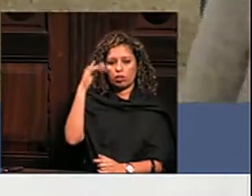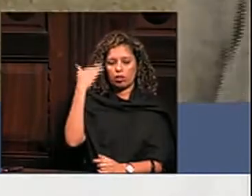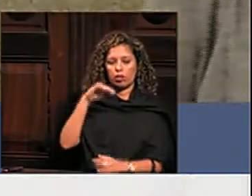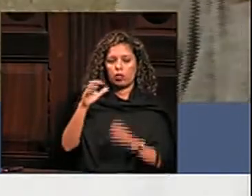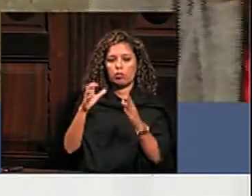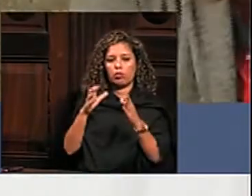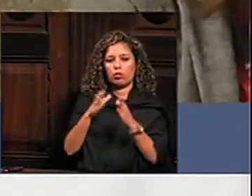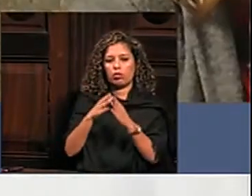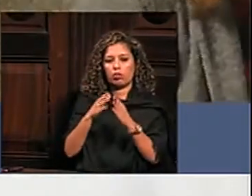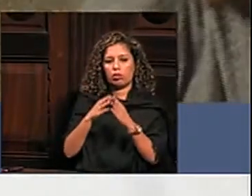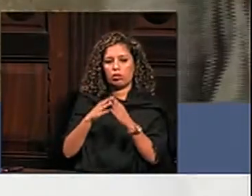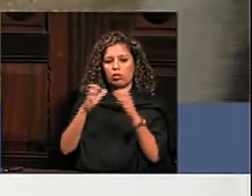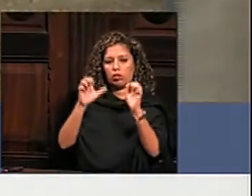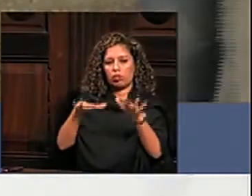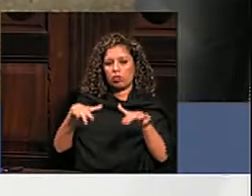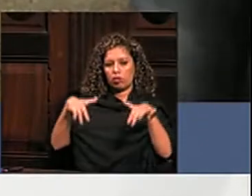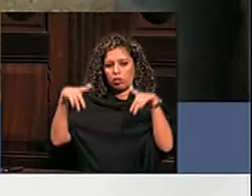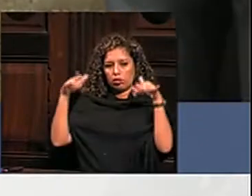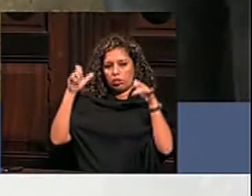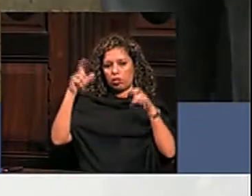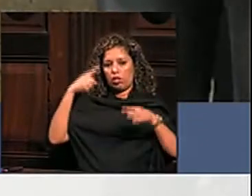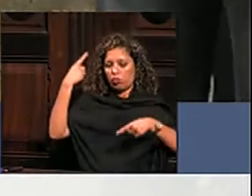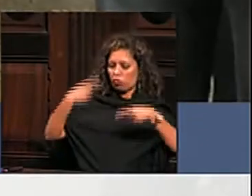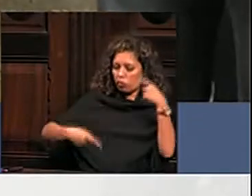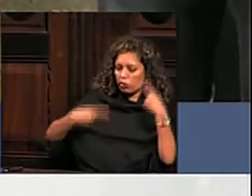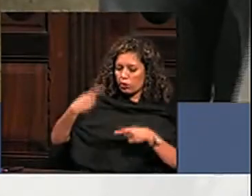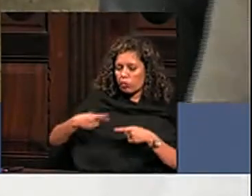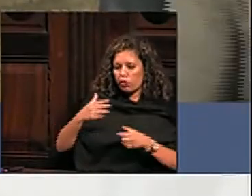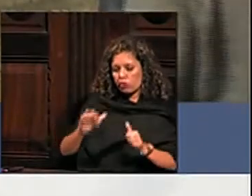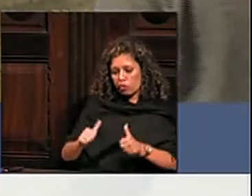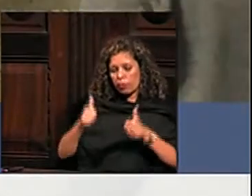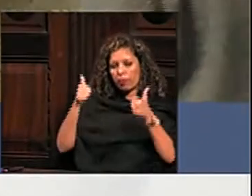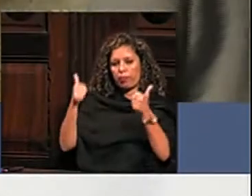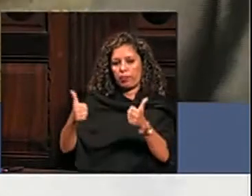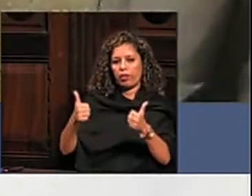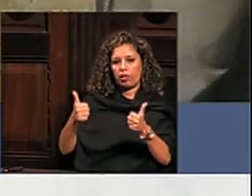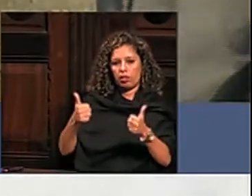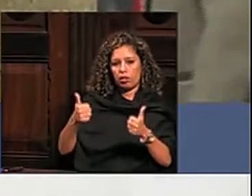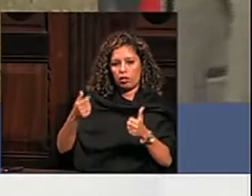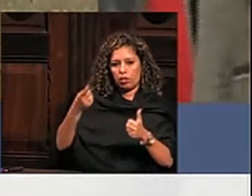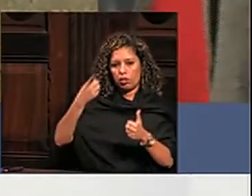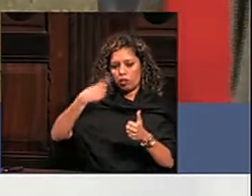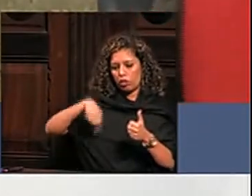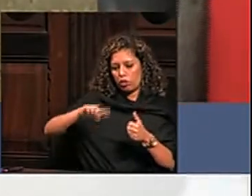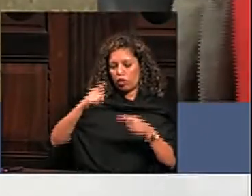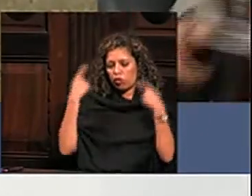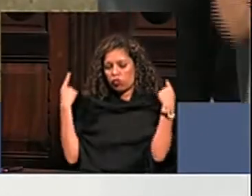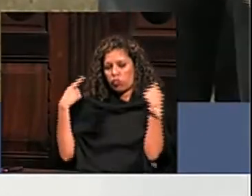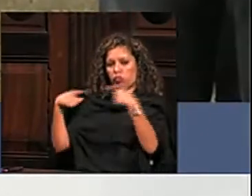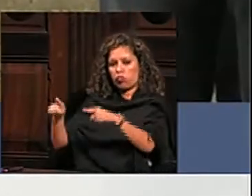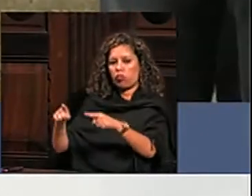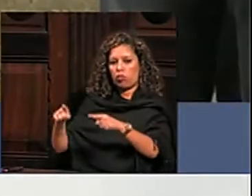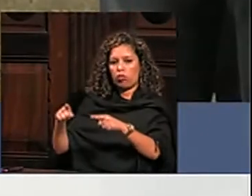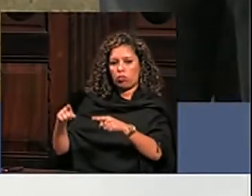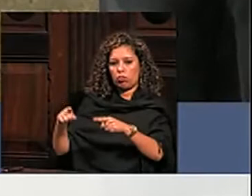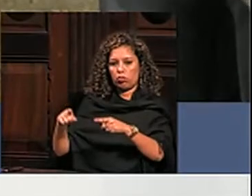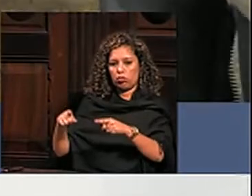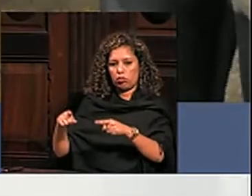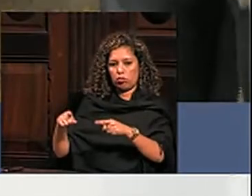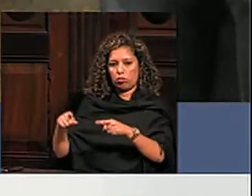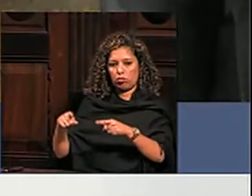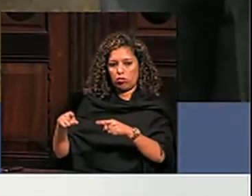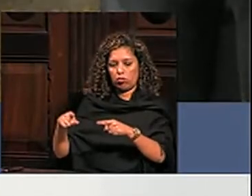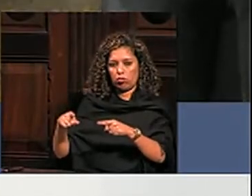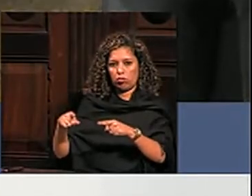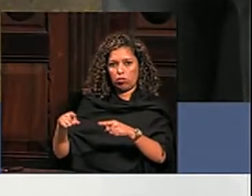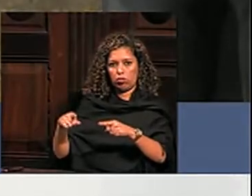parlamento, o papel dele é dialogar para chegar ao melhor consenso. Não é com intransigência que ninguém vai aprovar nenhuma mensagem